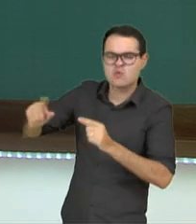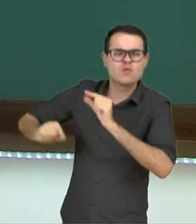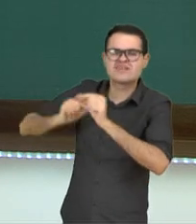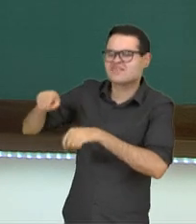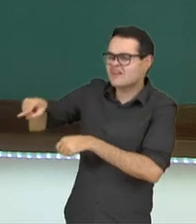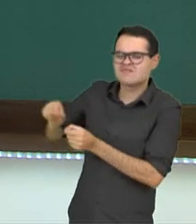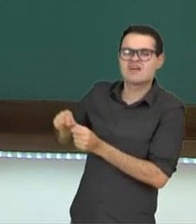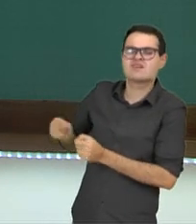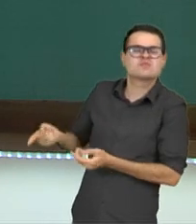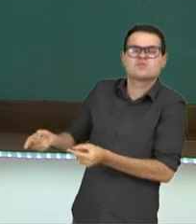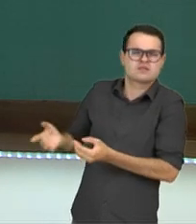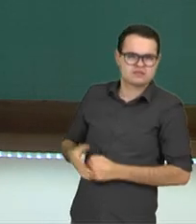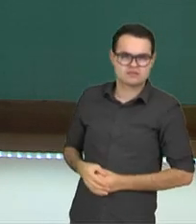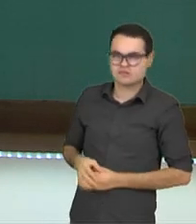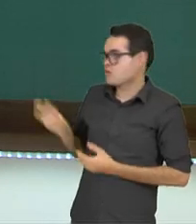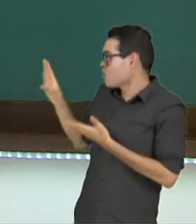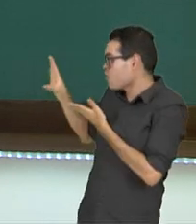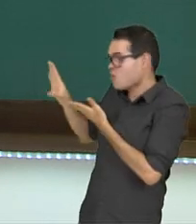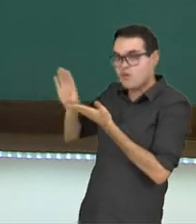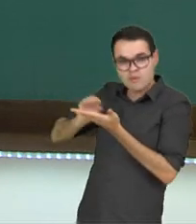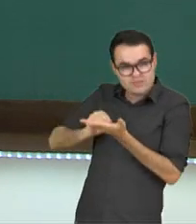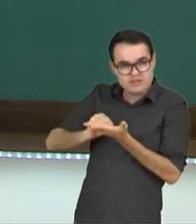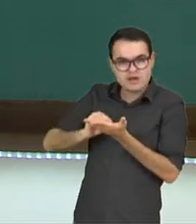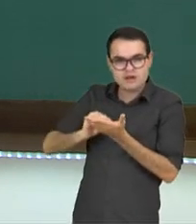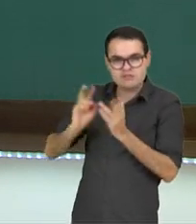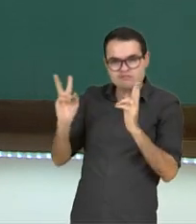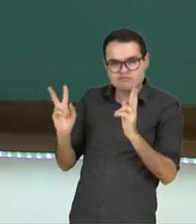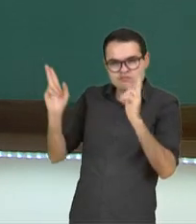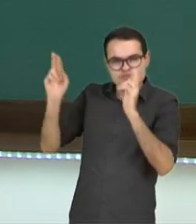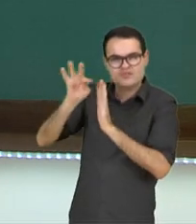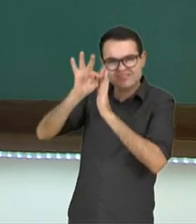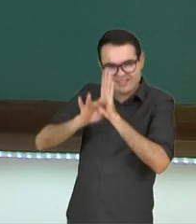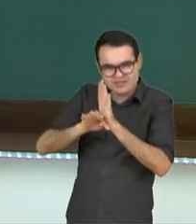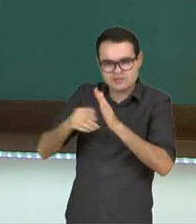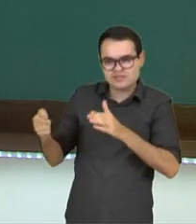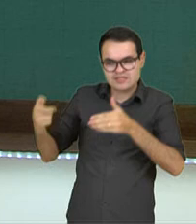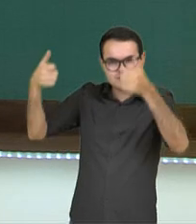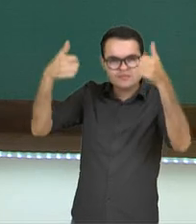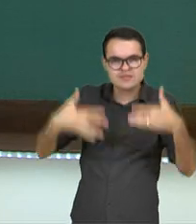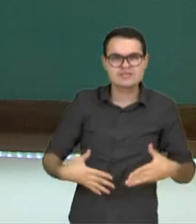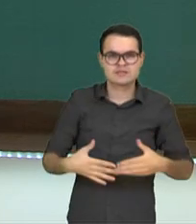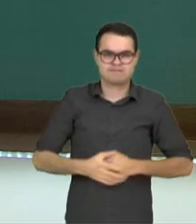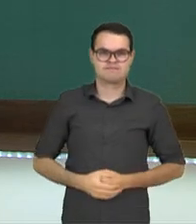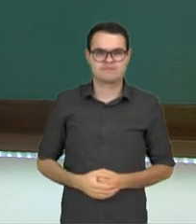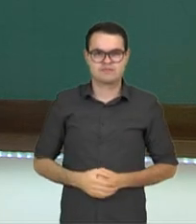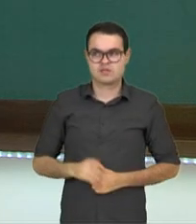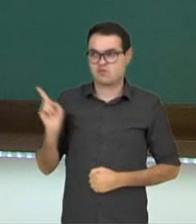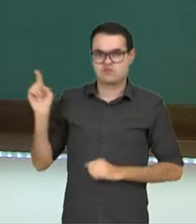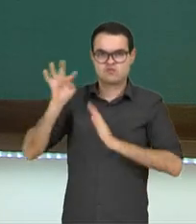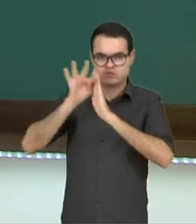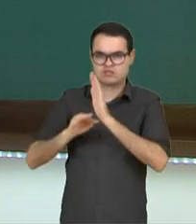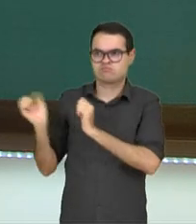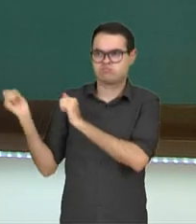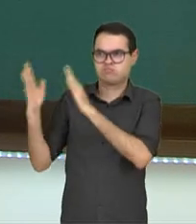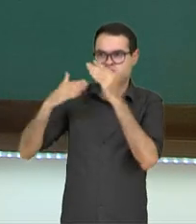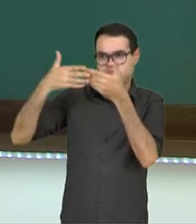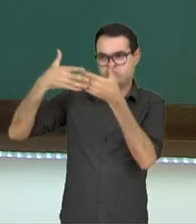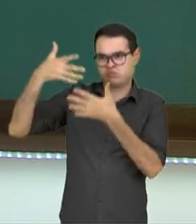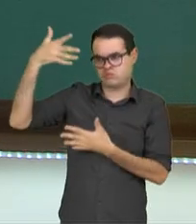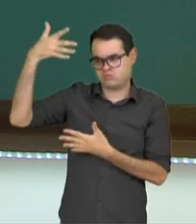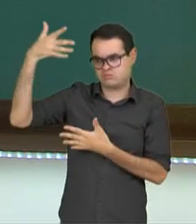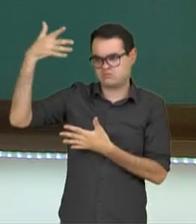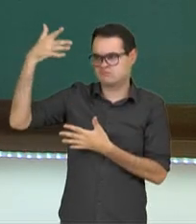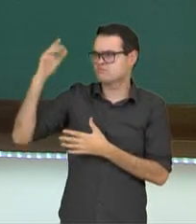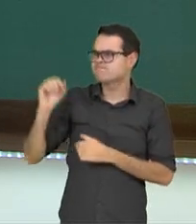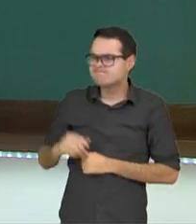vida? Copie um trecho do texto e justifique a sua resposta. Então vocês vão pegar daquele texto que nós lemos, um